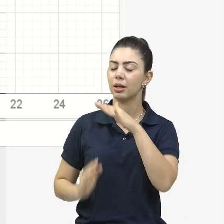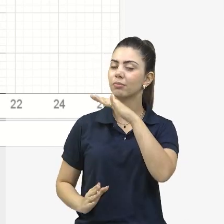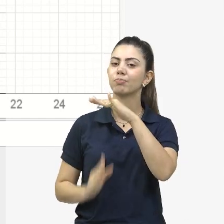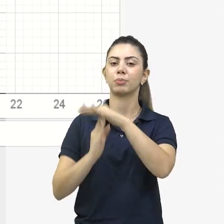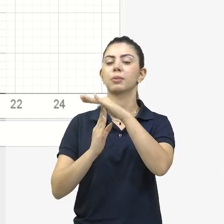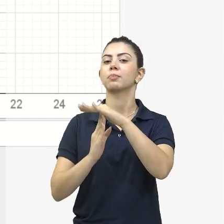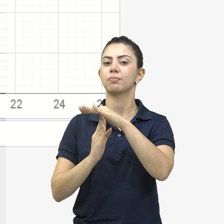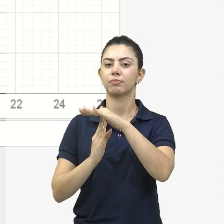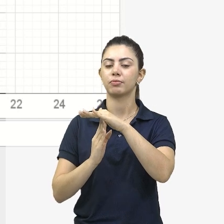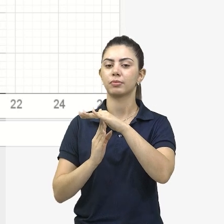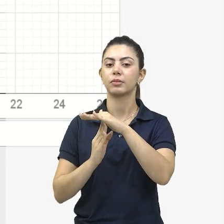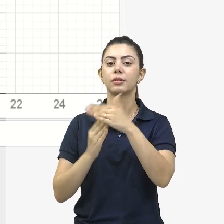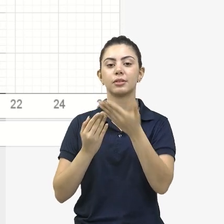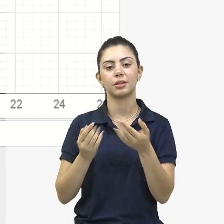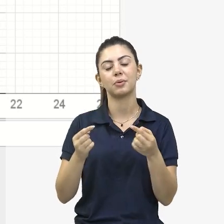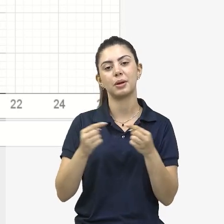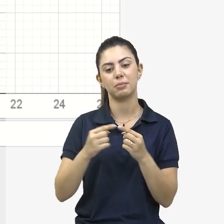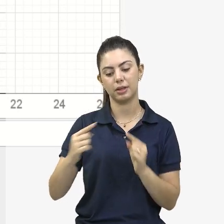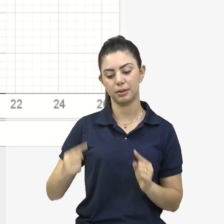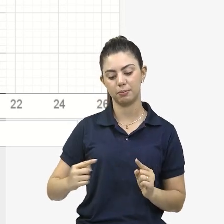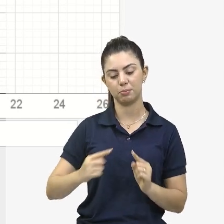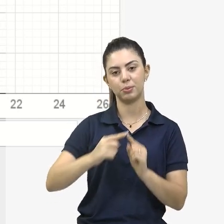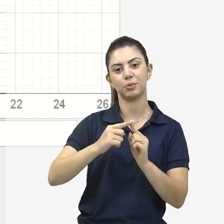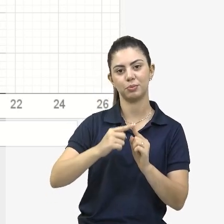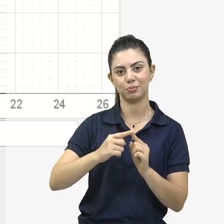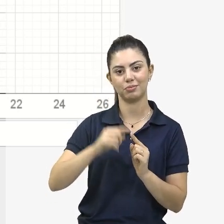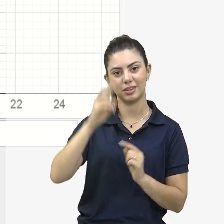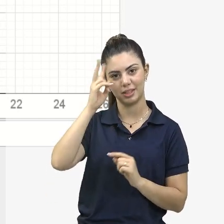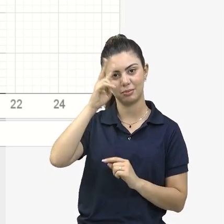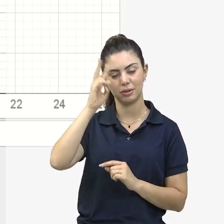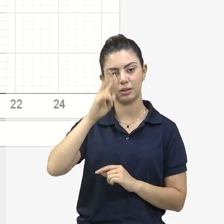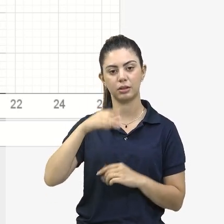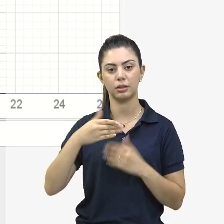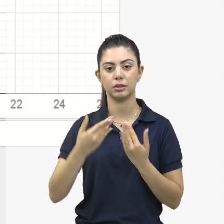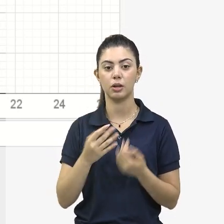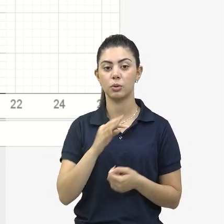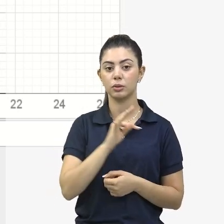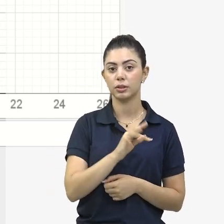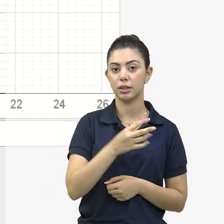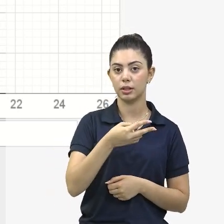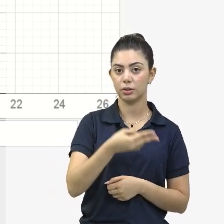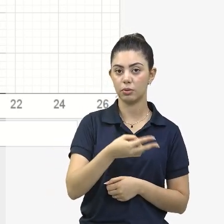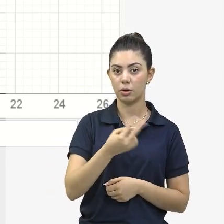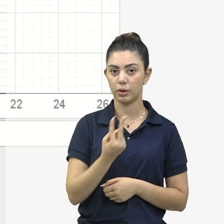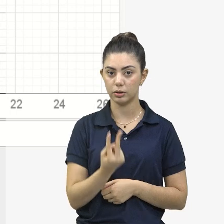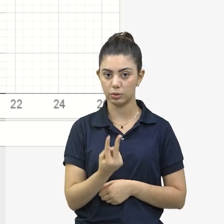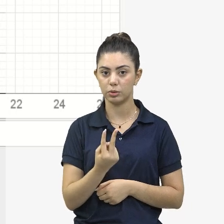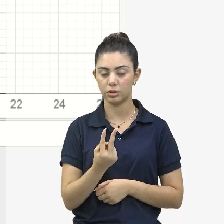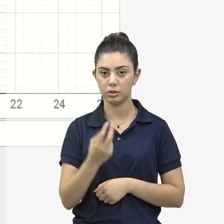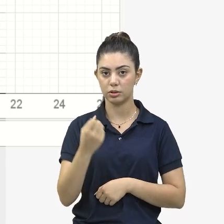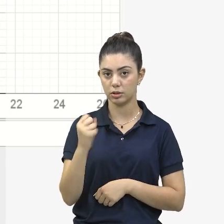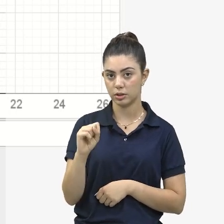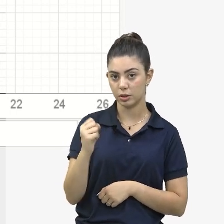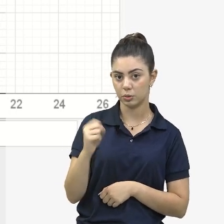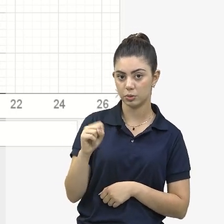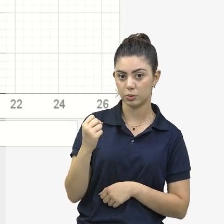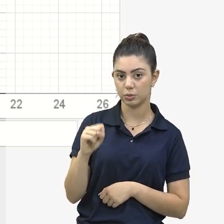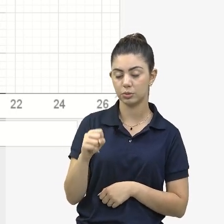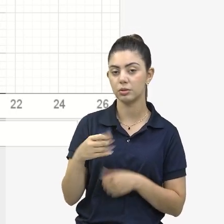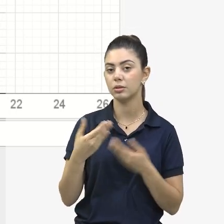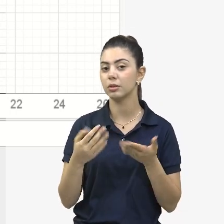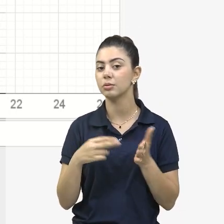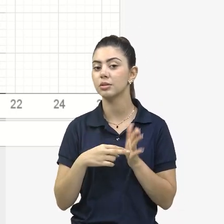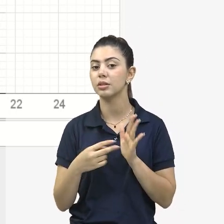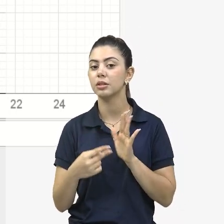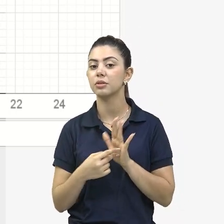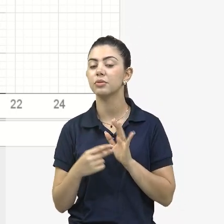que é justamente o vértice da parábola. Observe, ó, quando t é igual a 2, ou seja, 2 segundos, ele